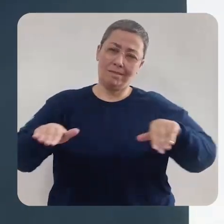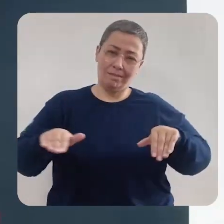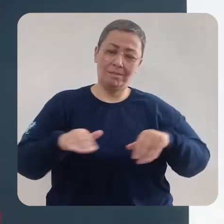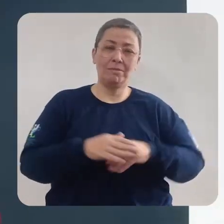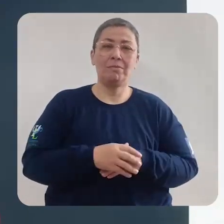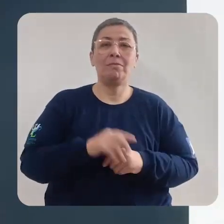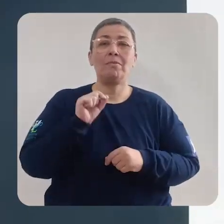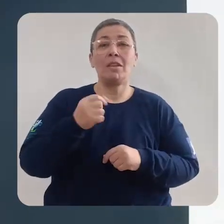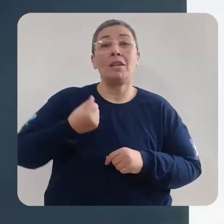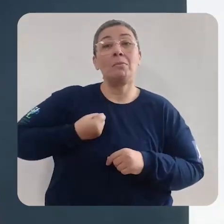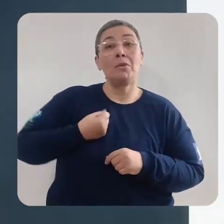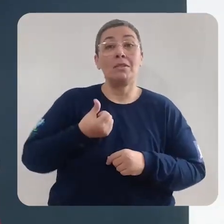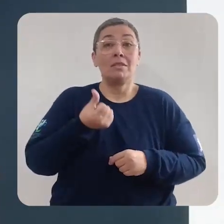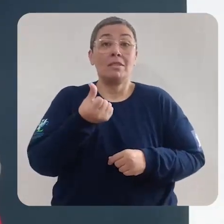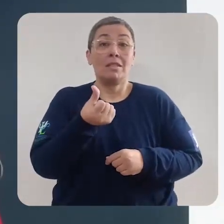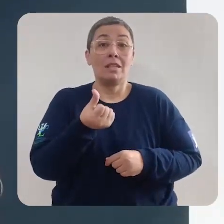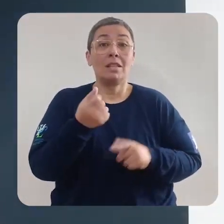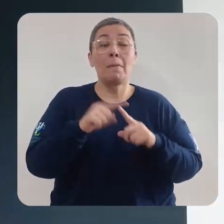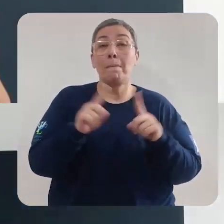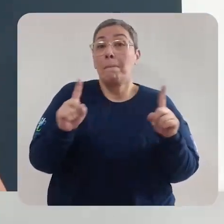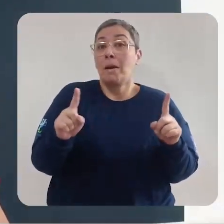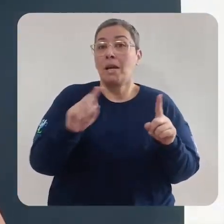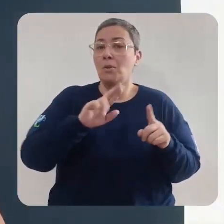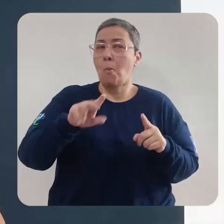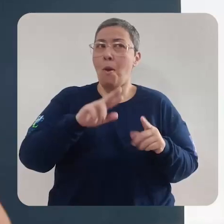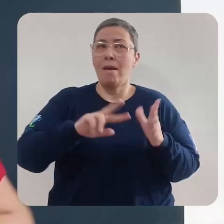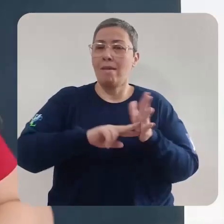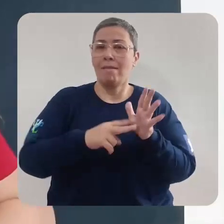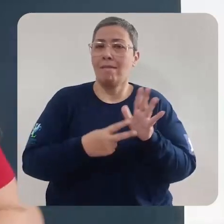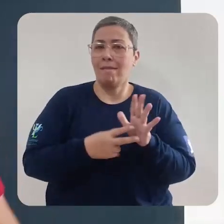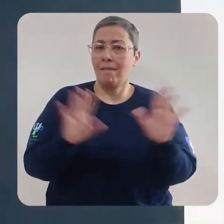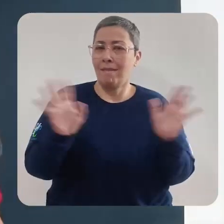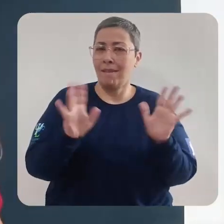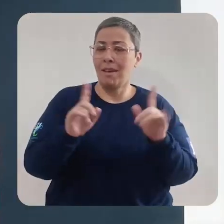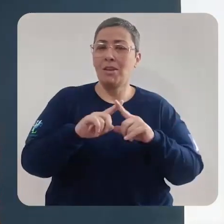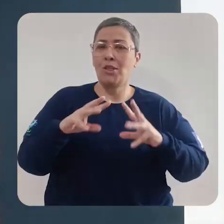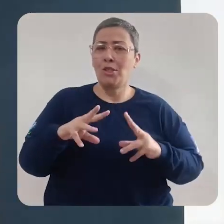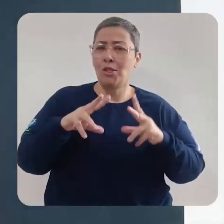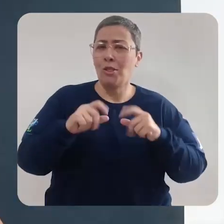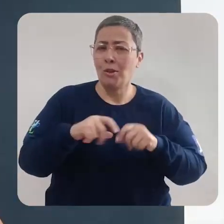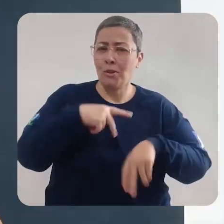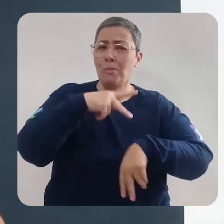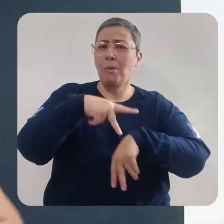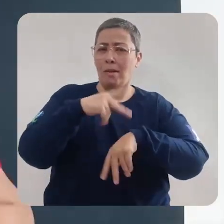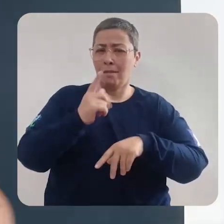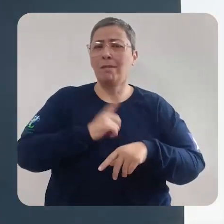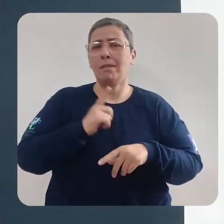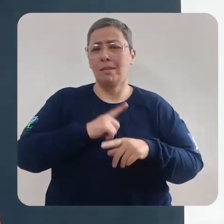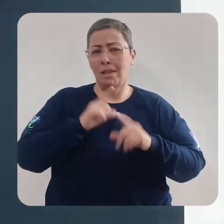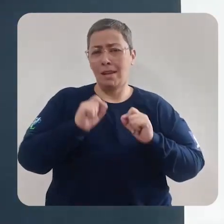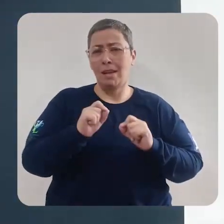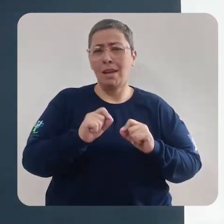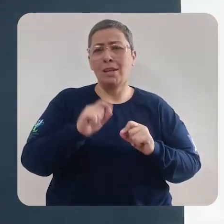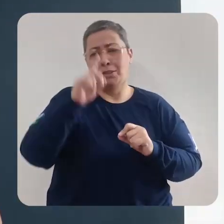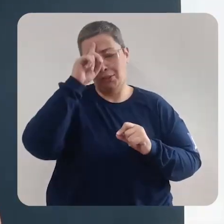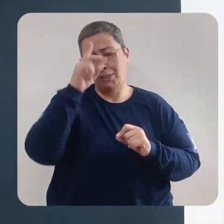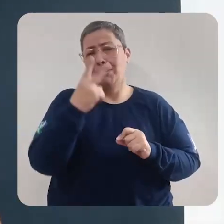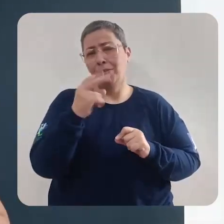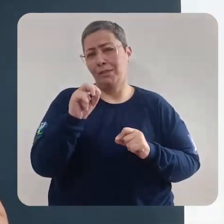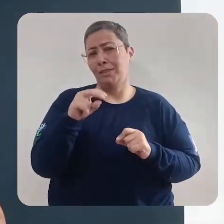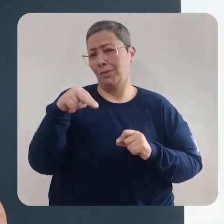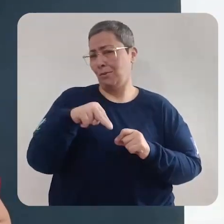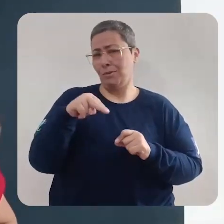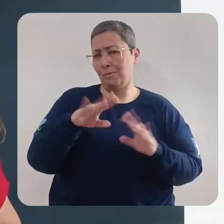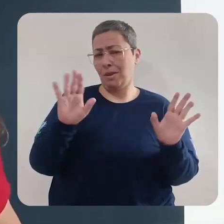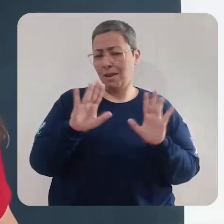Dia Internacional da Criança. 6. Mas isso não significa que todos os países